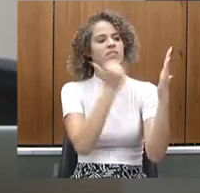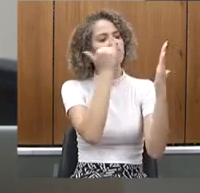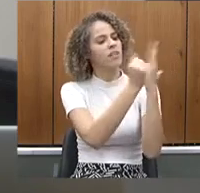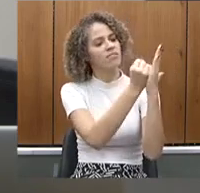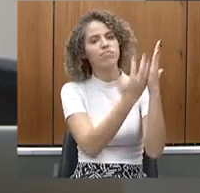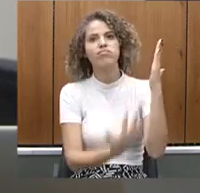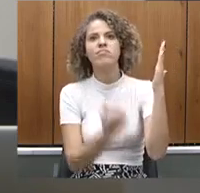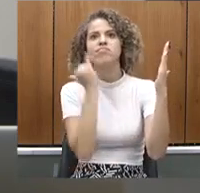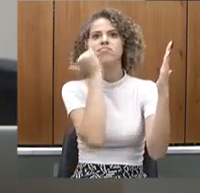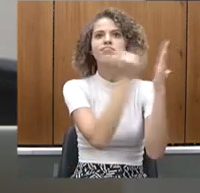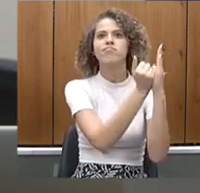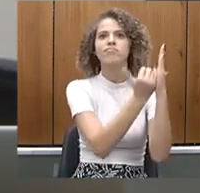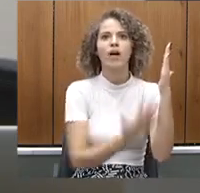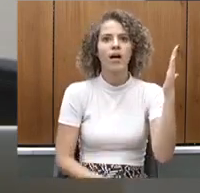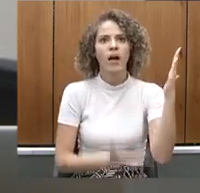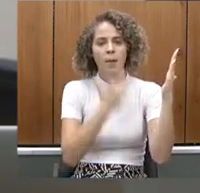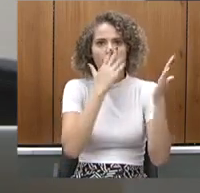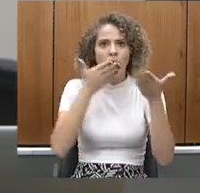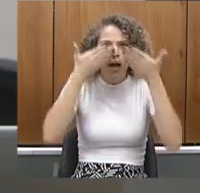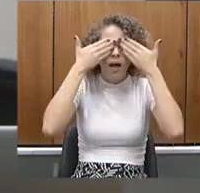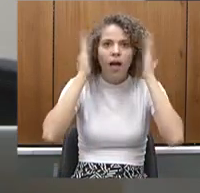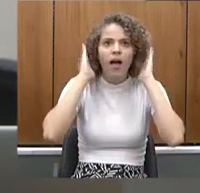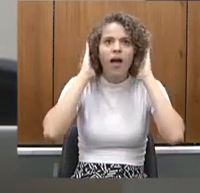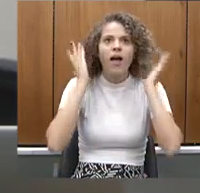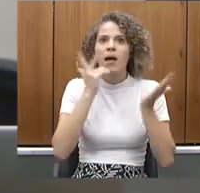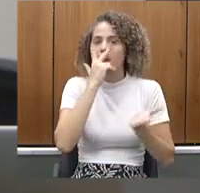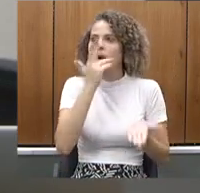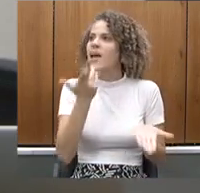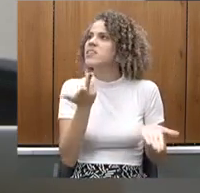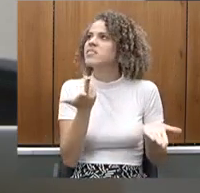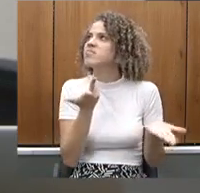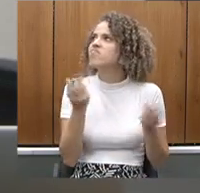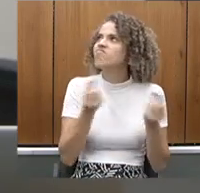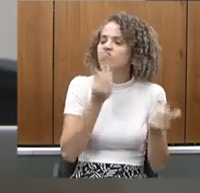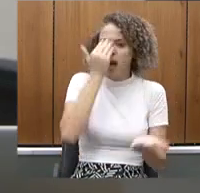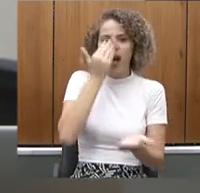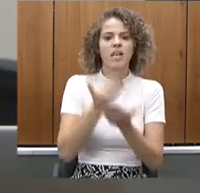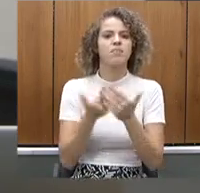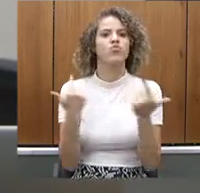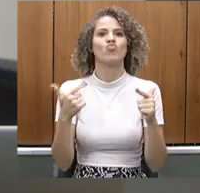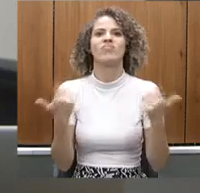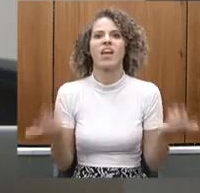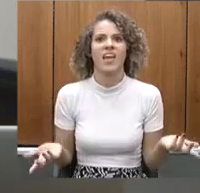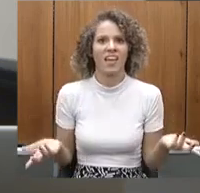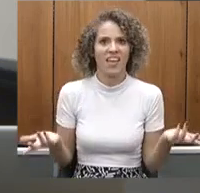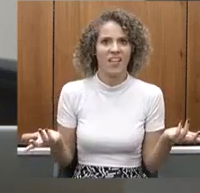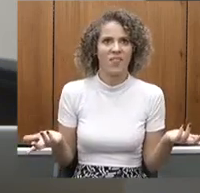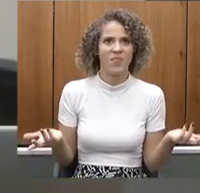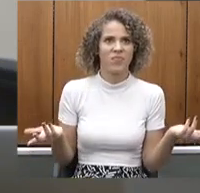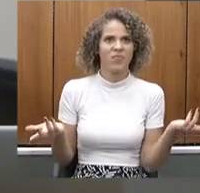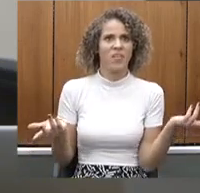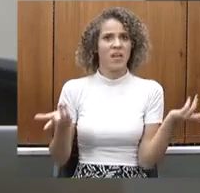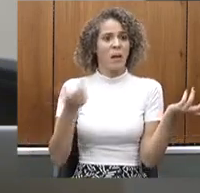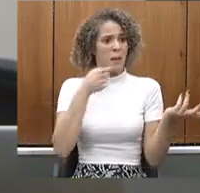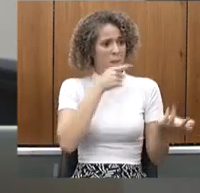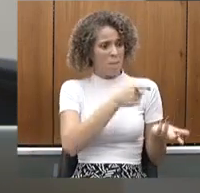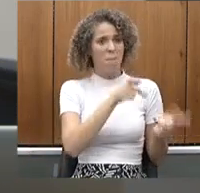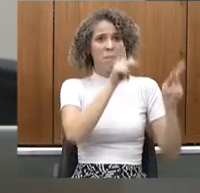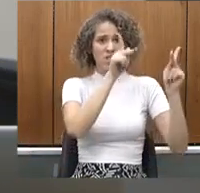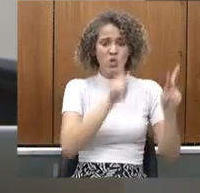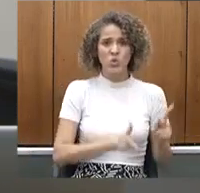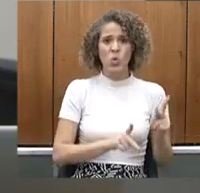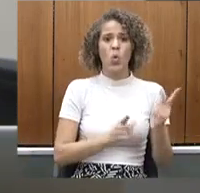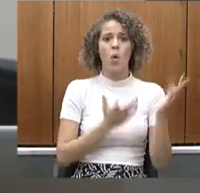parece que a gente está falando para alguém que tem nenhuma sensibilidade Às vezes as pessoas ficam tanto tempo presa na